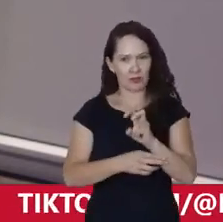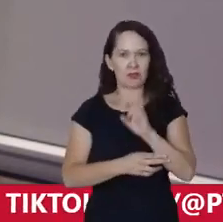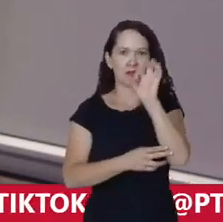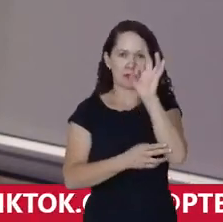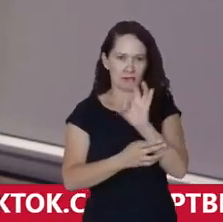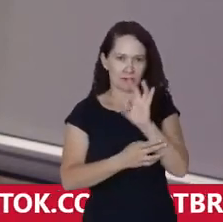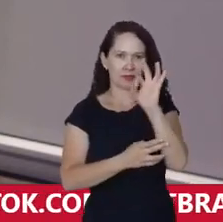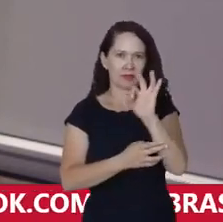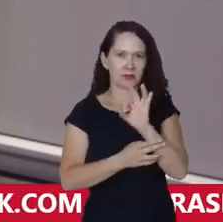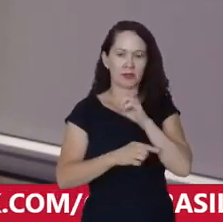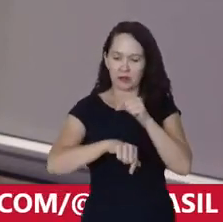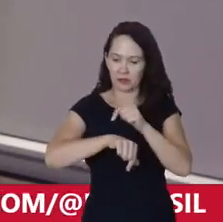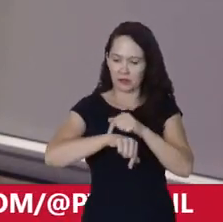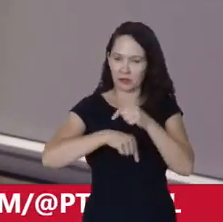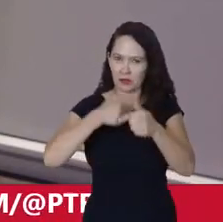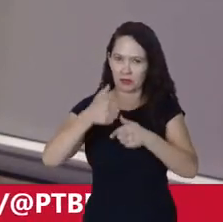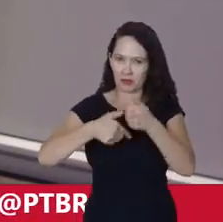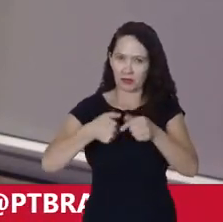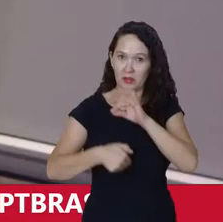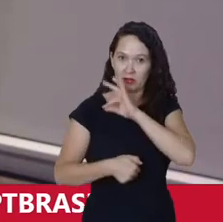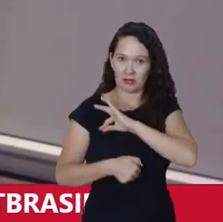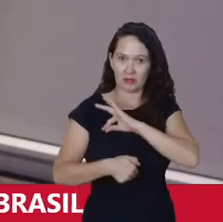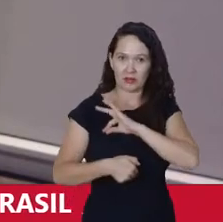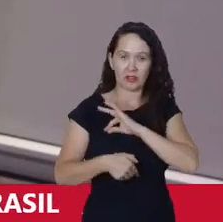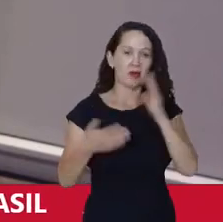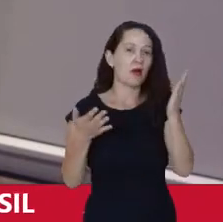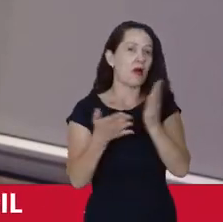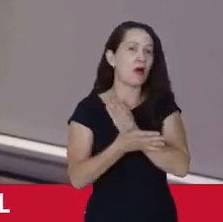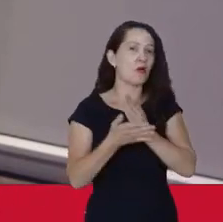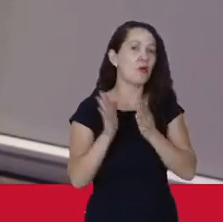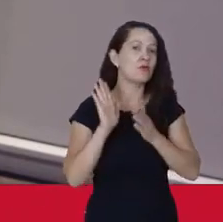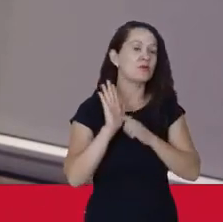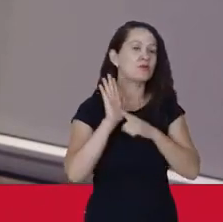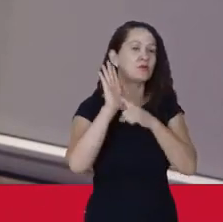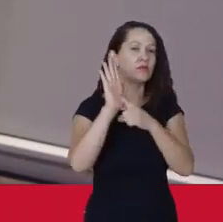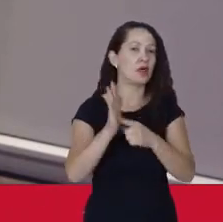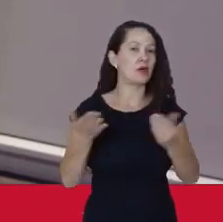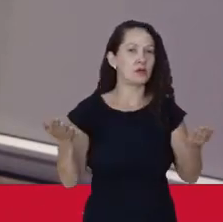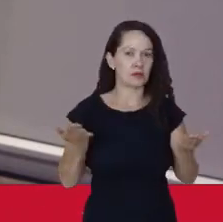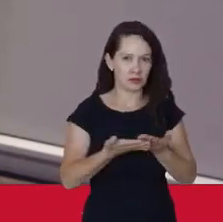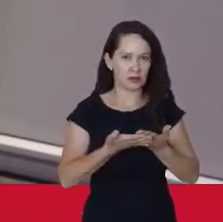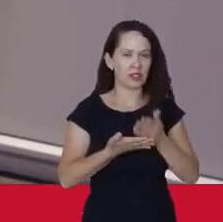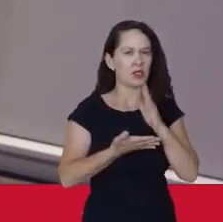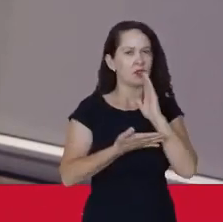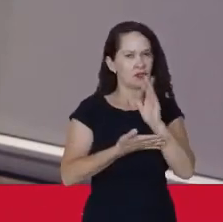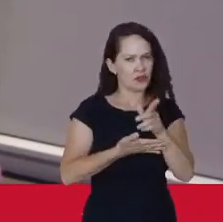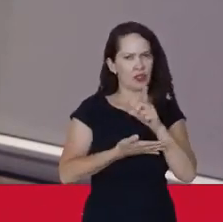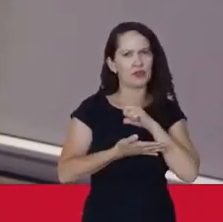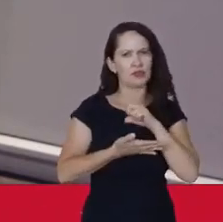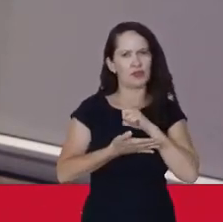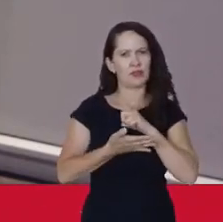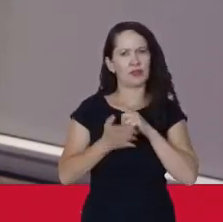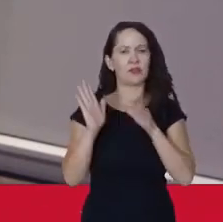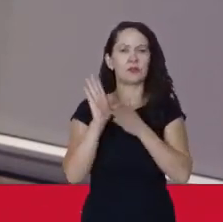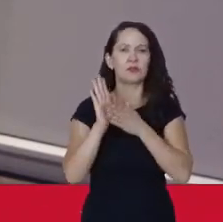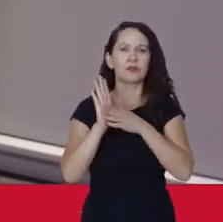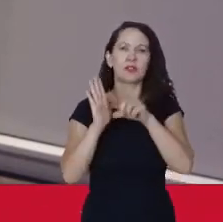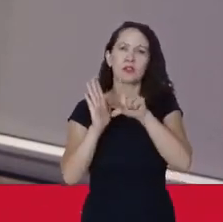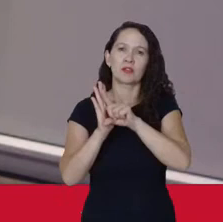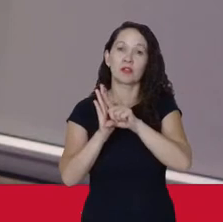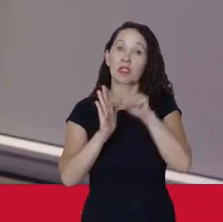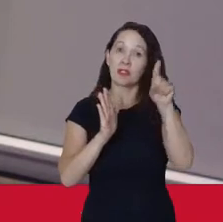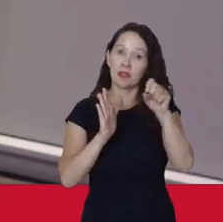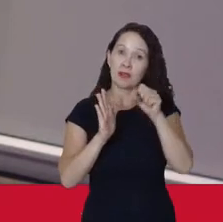25% da jornada e do salário é algo que foi colocado agora. Ela já estava numa PEC no Senado, em